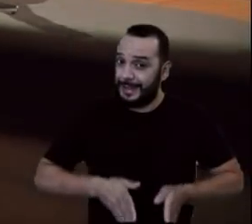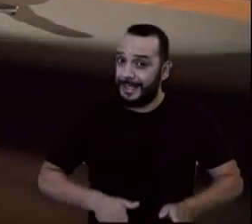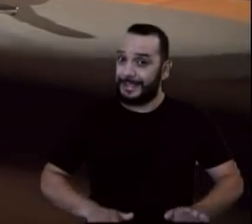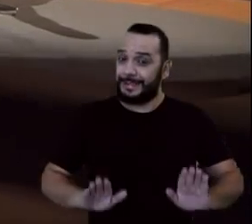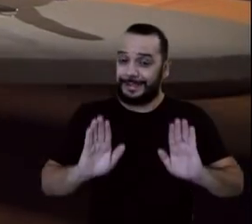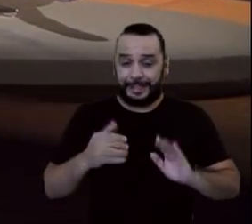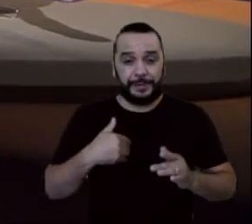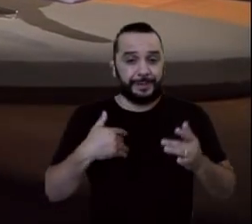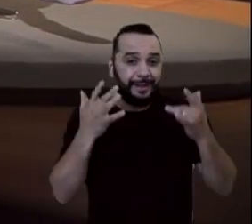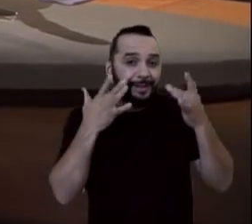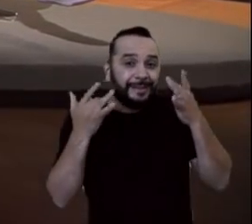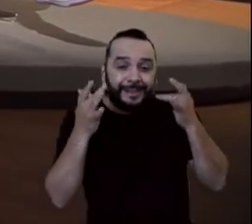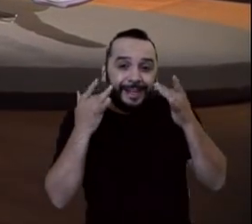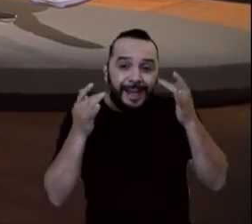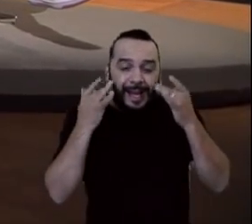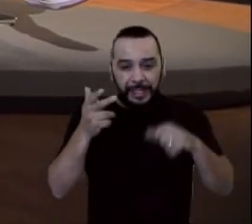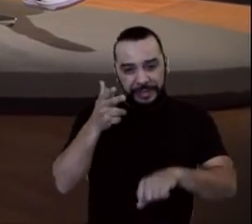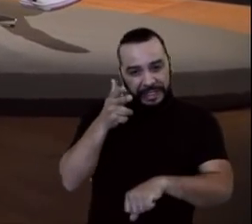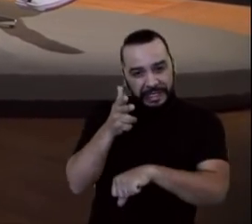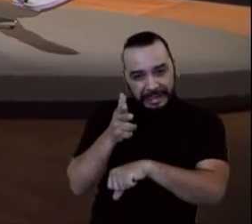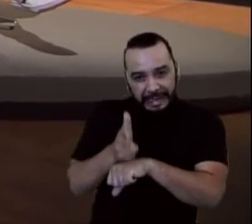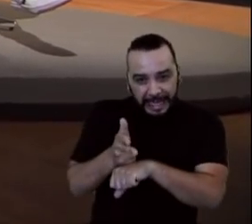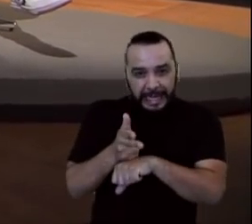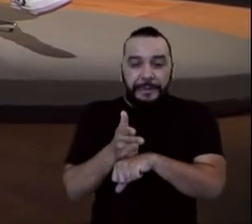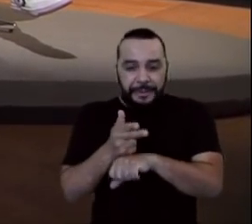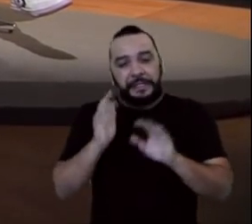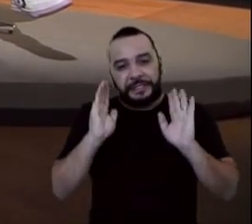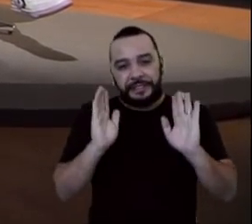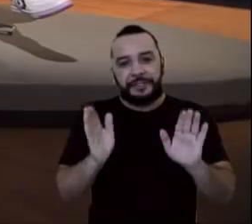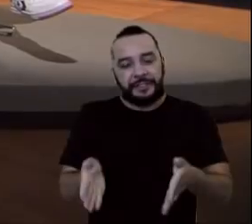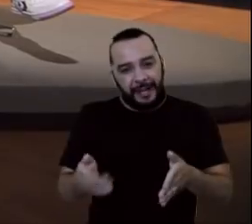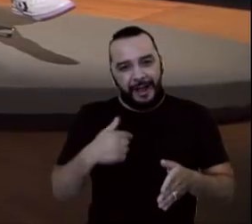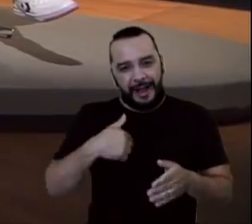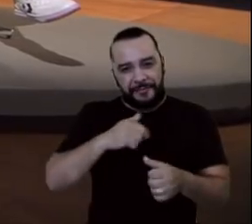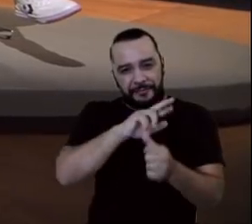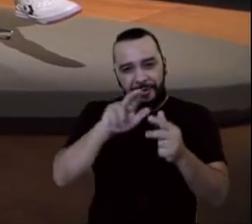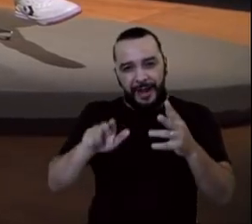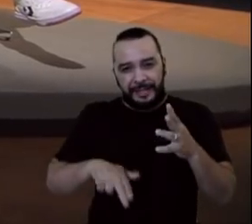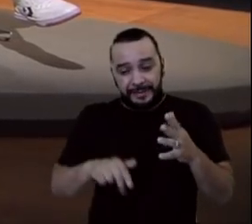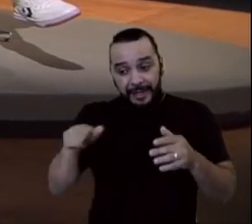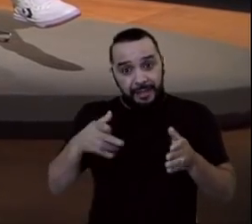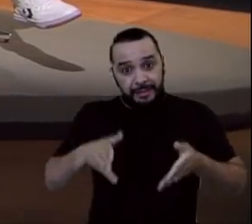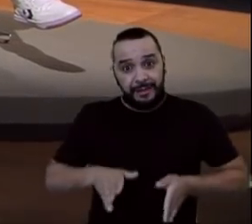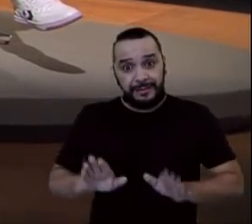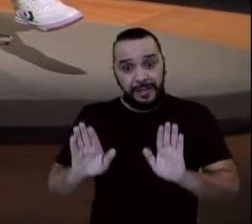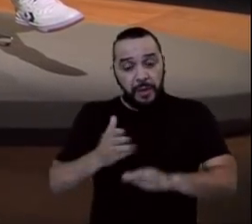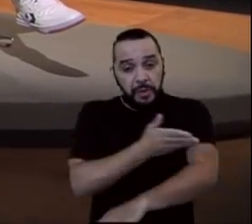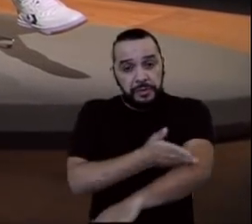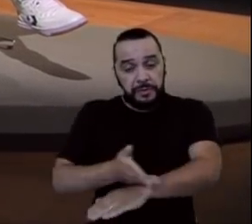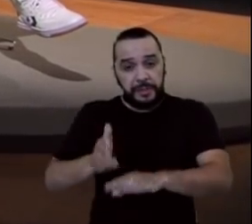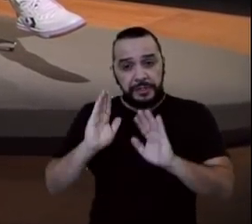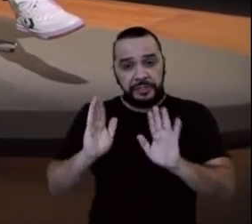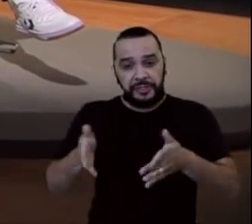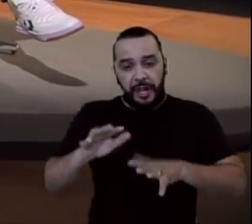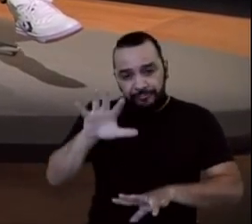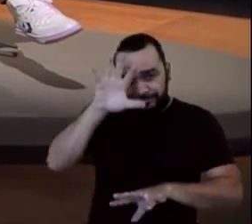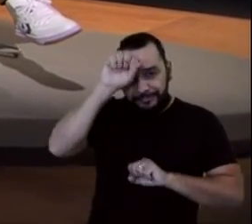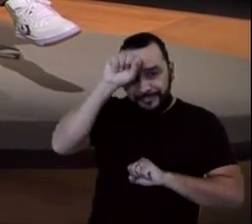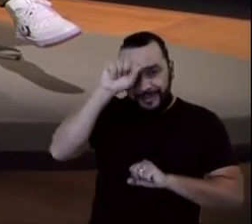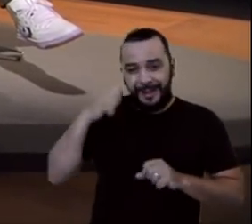Ela nasceu entre palcos, coxias e câmeras de televisão e abraçou esse universo mágico das artes